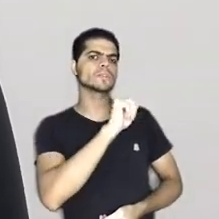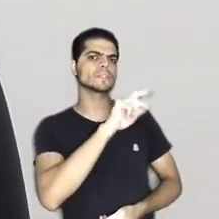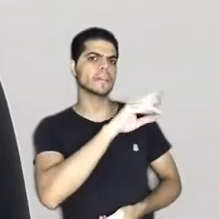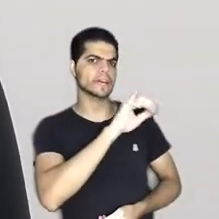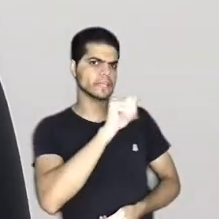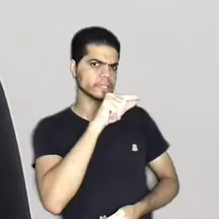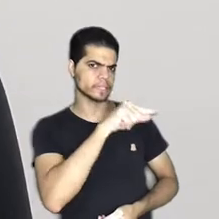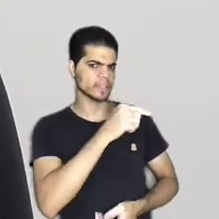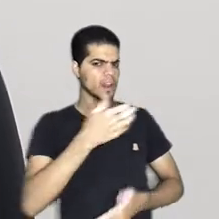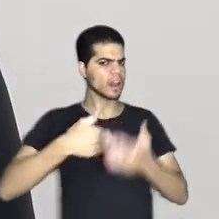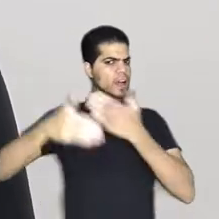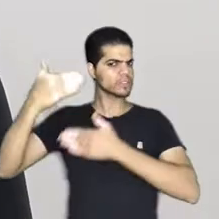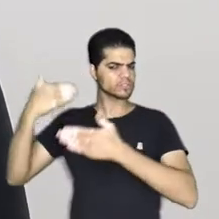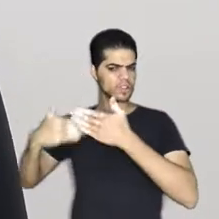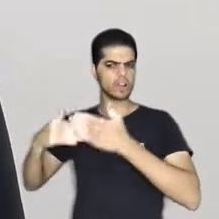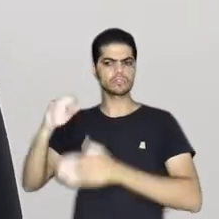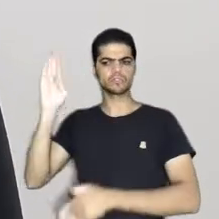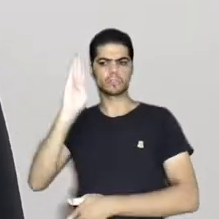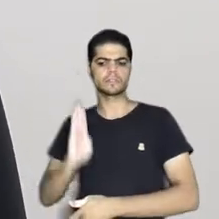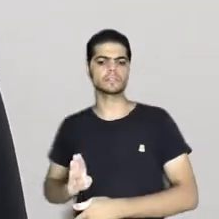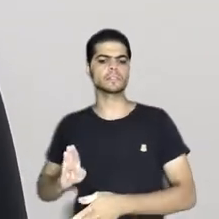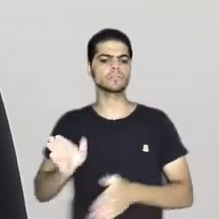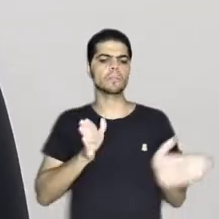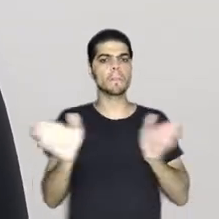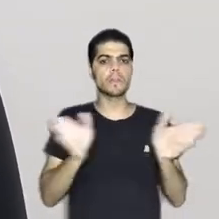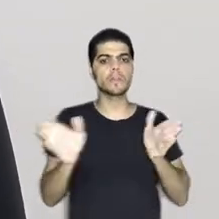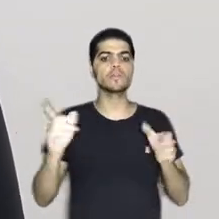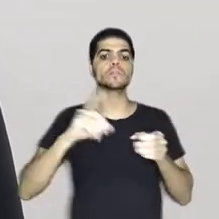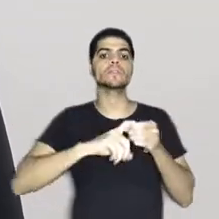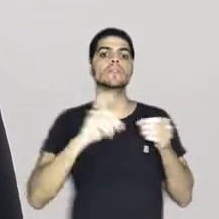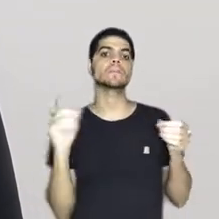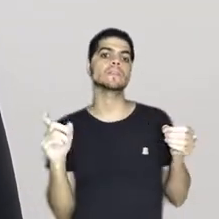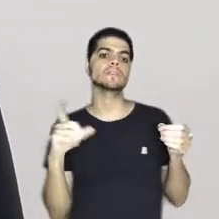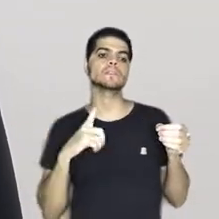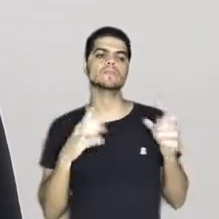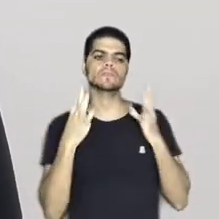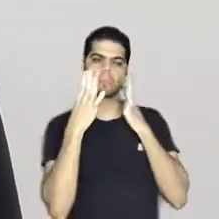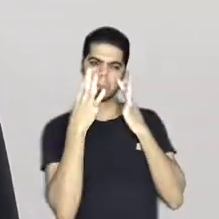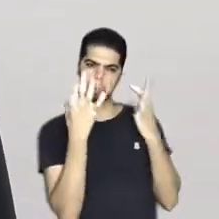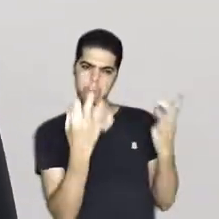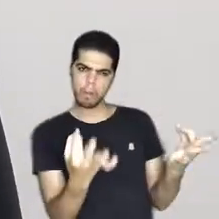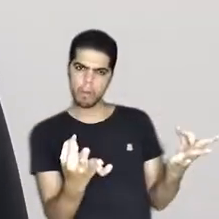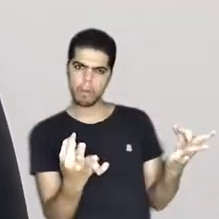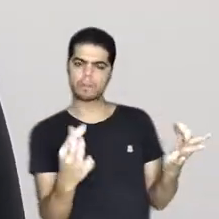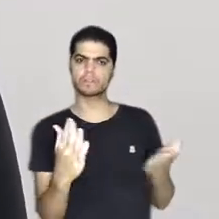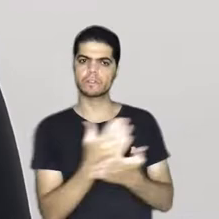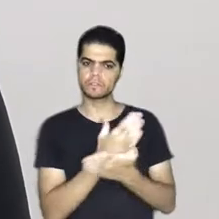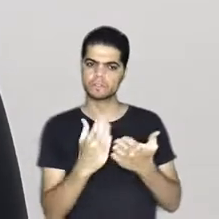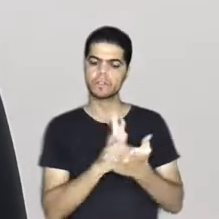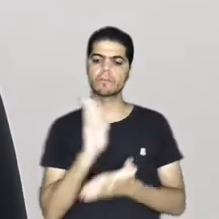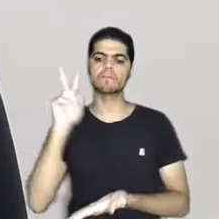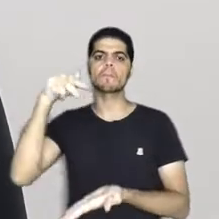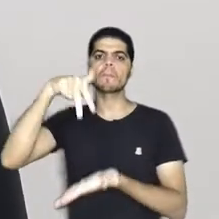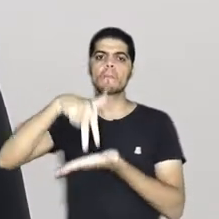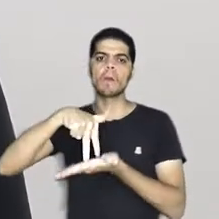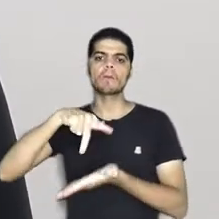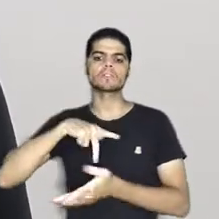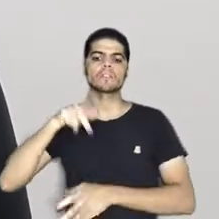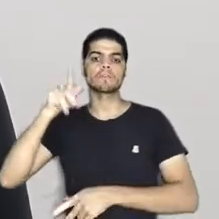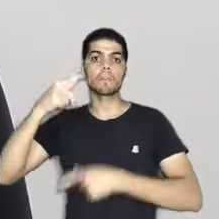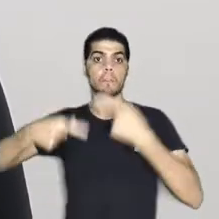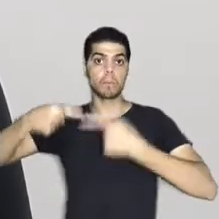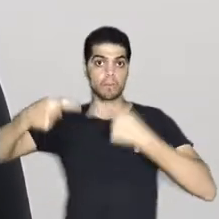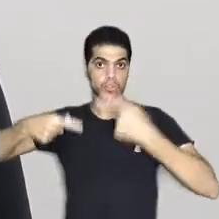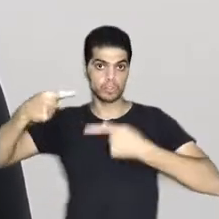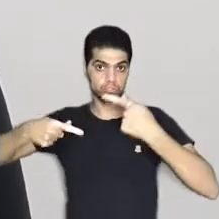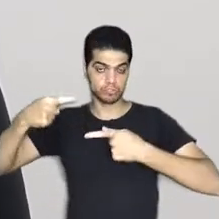período da independência, chama a atenção que grande parte dos principais atores políticos